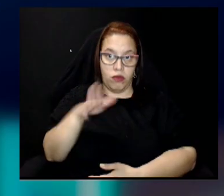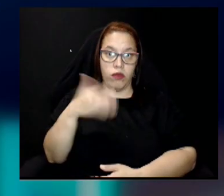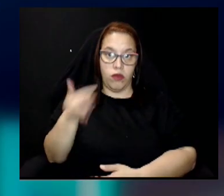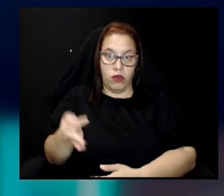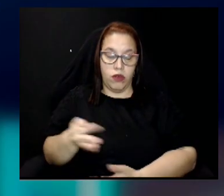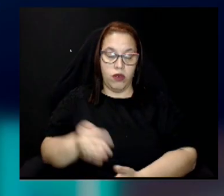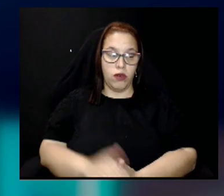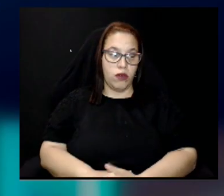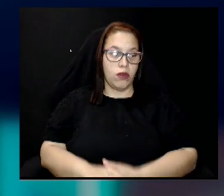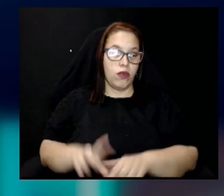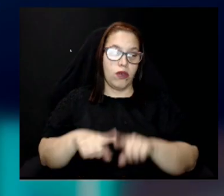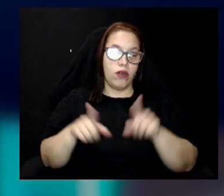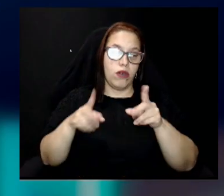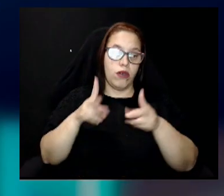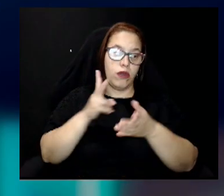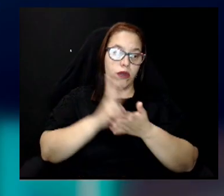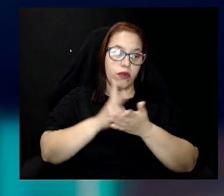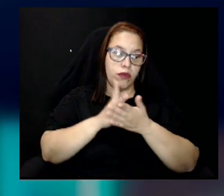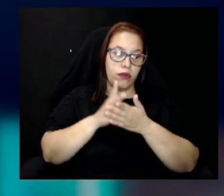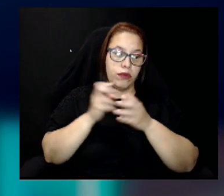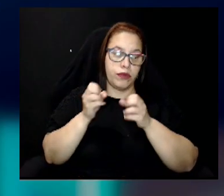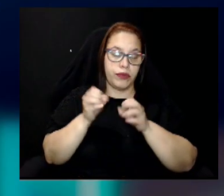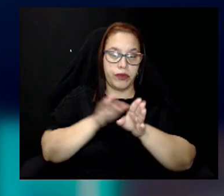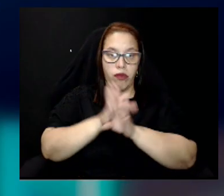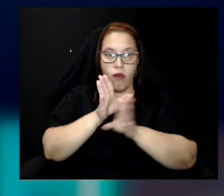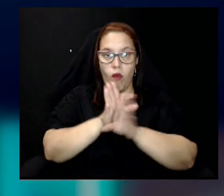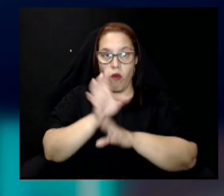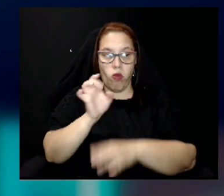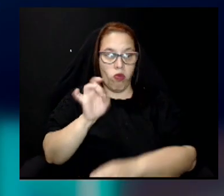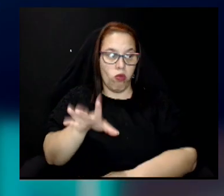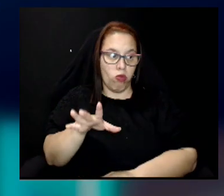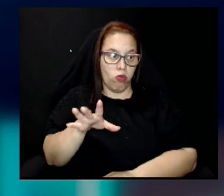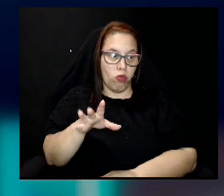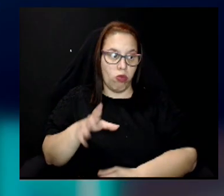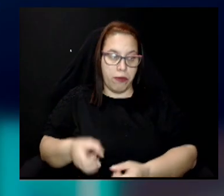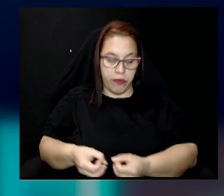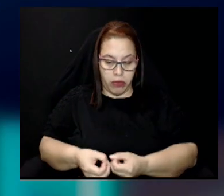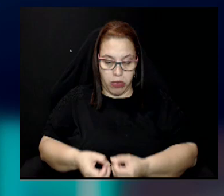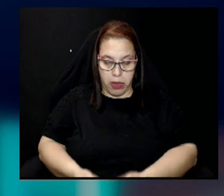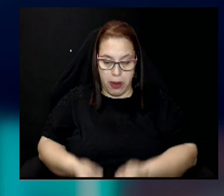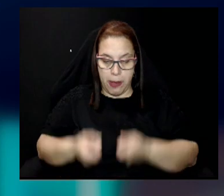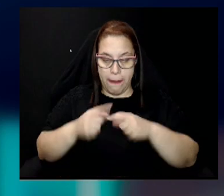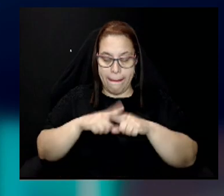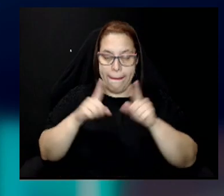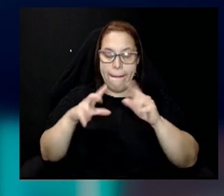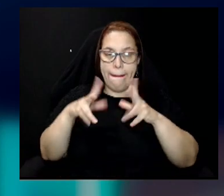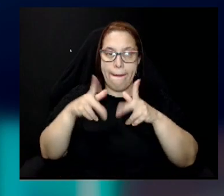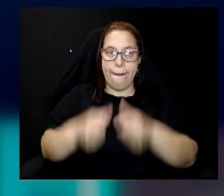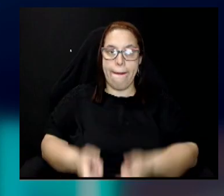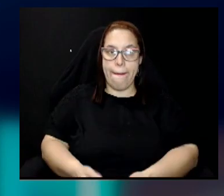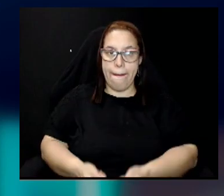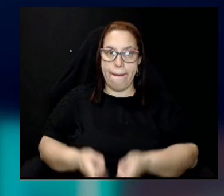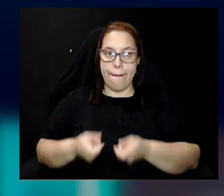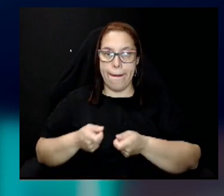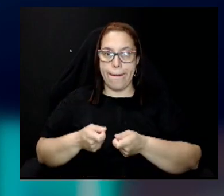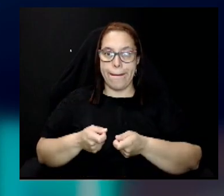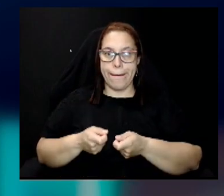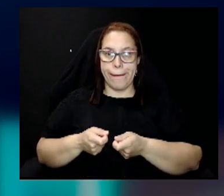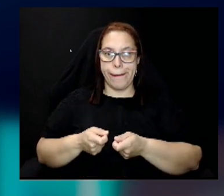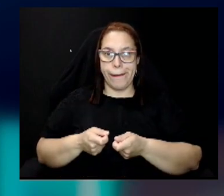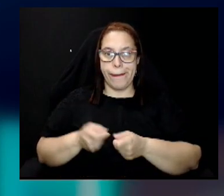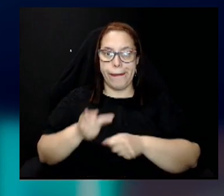gente sempre orienta, não só para câncer de ovário, mas para todos os outros cânceres, é que a gente procure ter uma